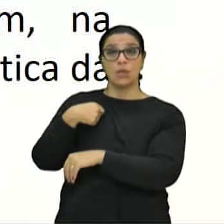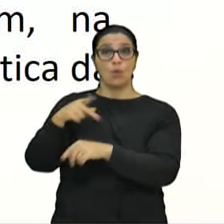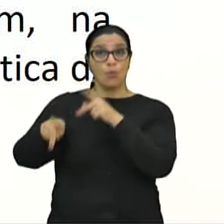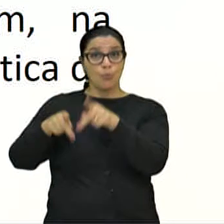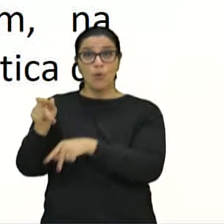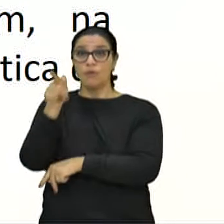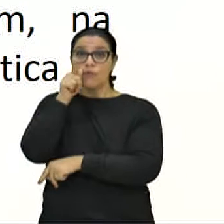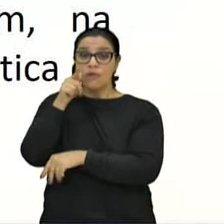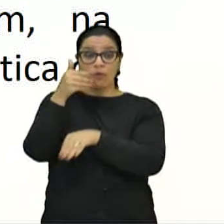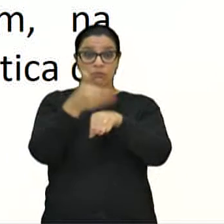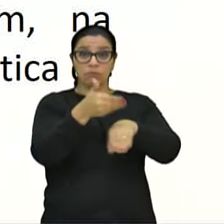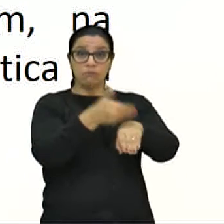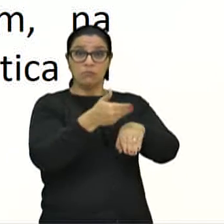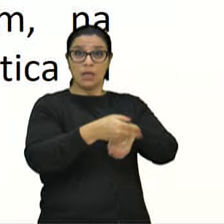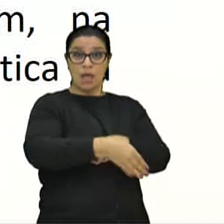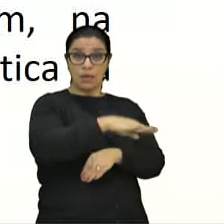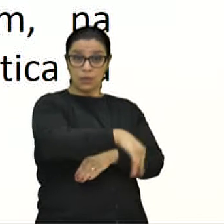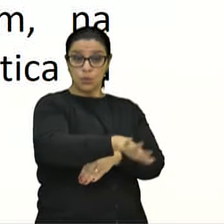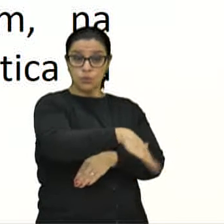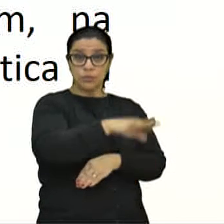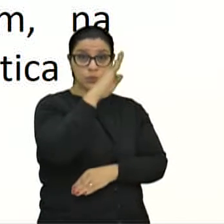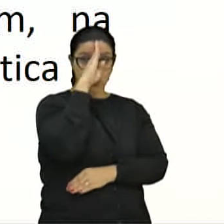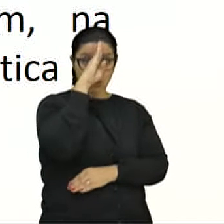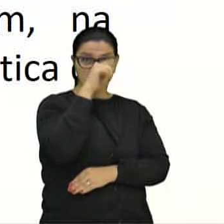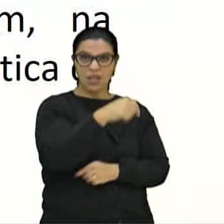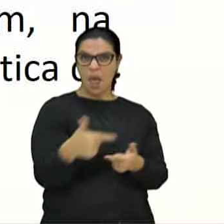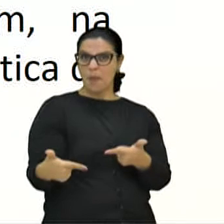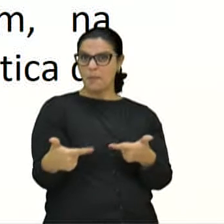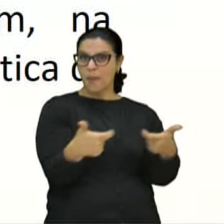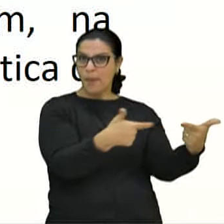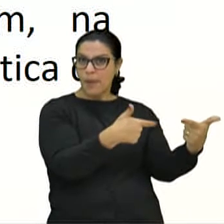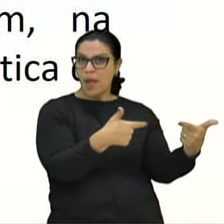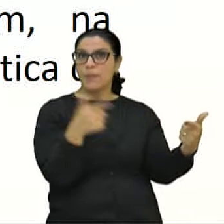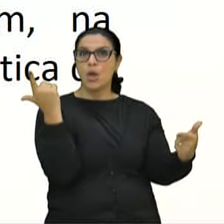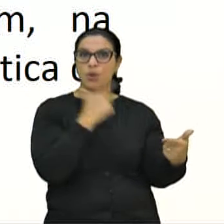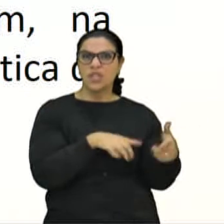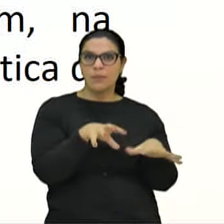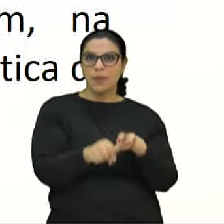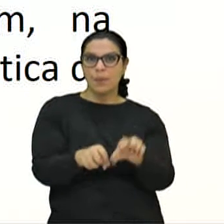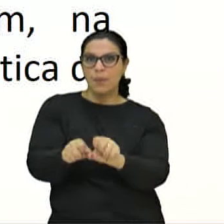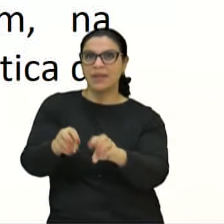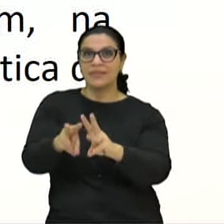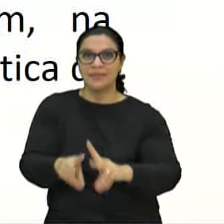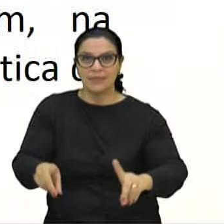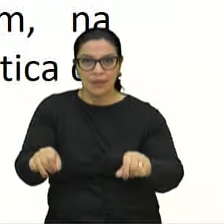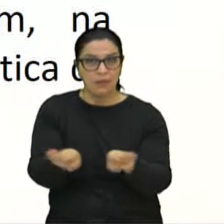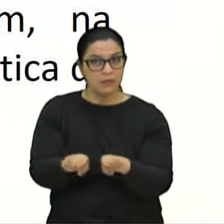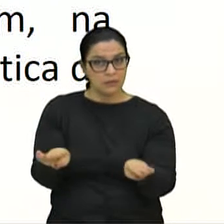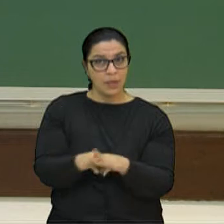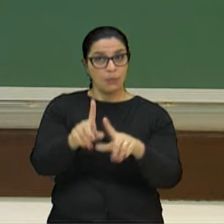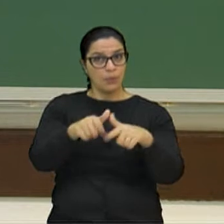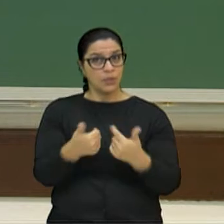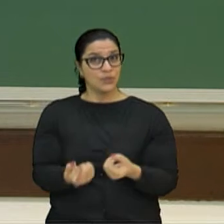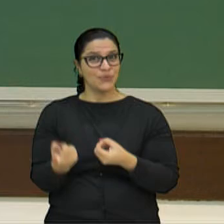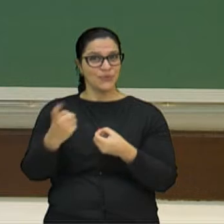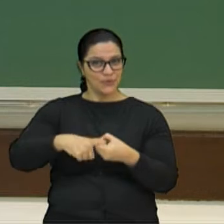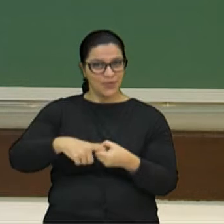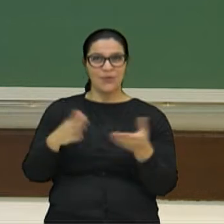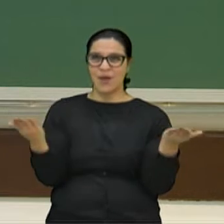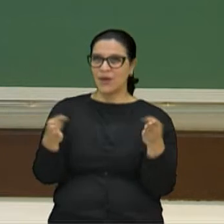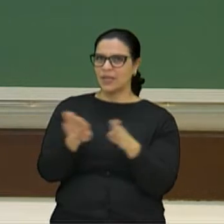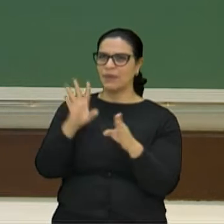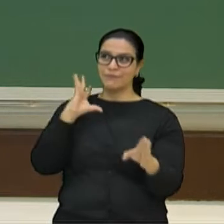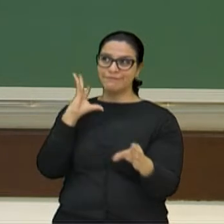para treinar os soldados que batalhavam para conquistar território na maioria das vezes. Não, vocês devem linkar lá, faz